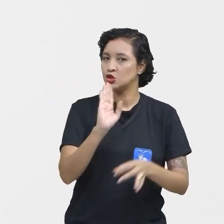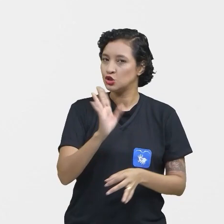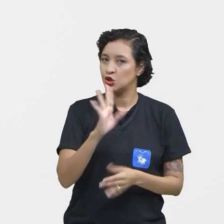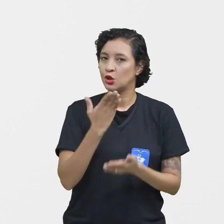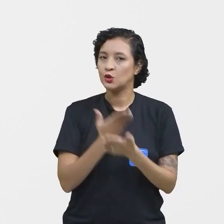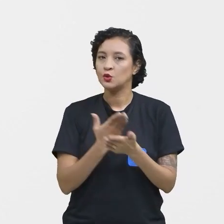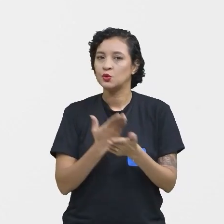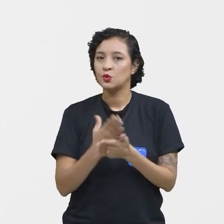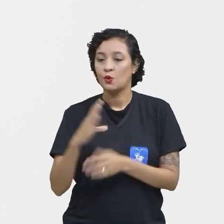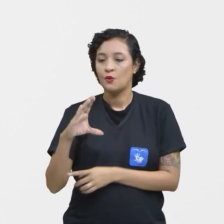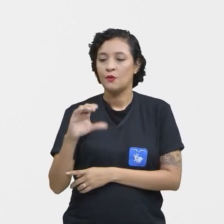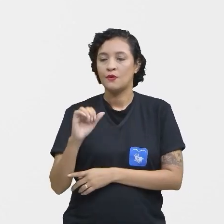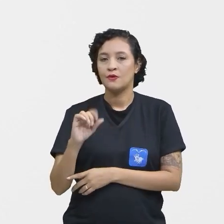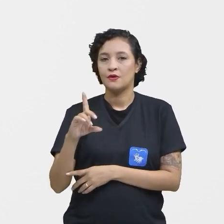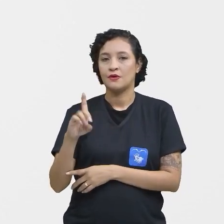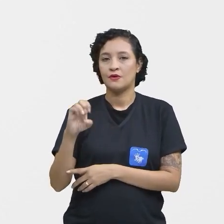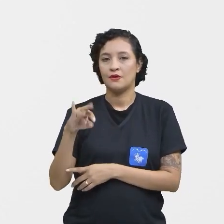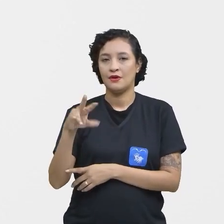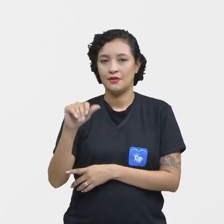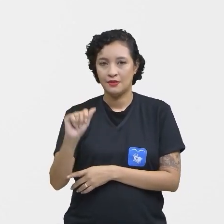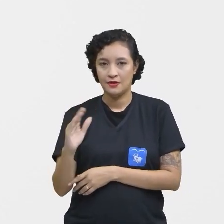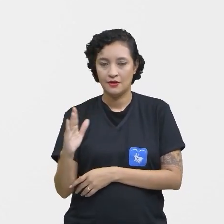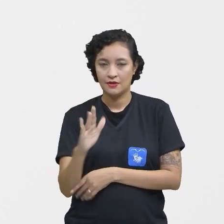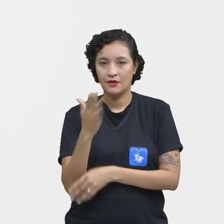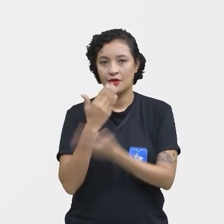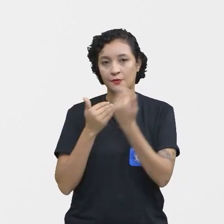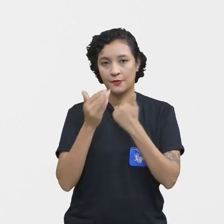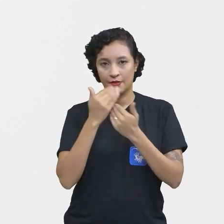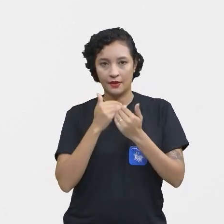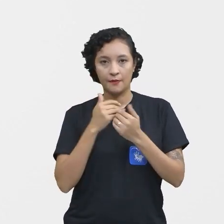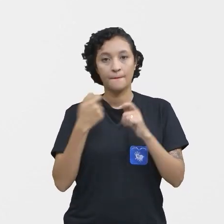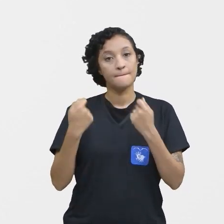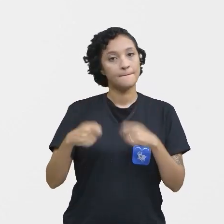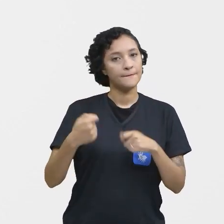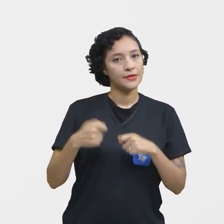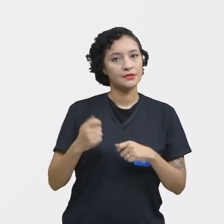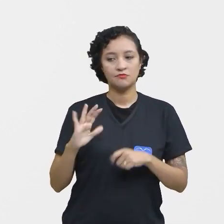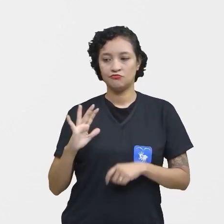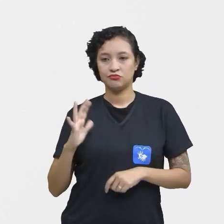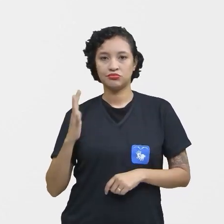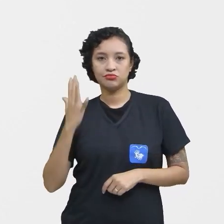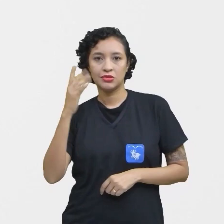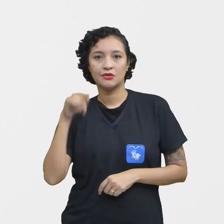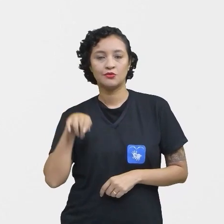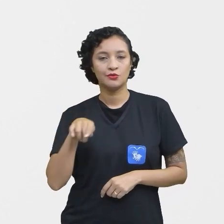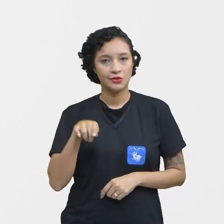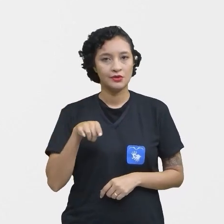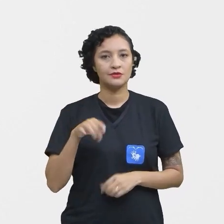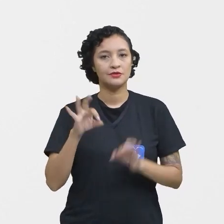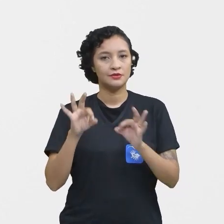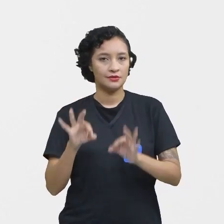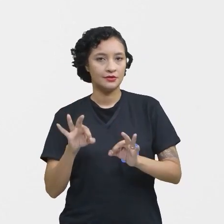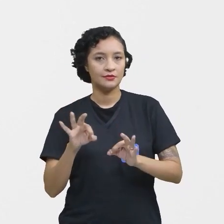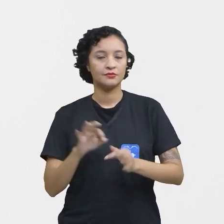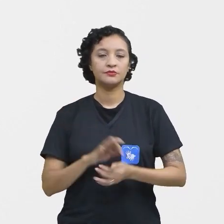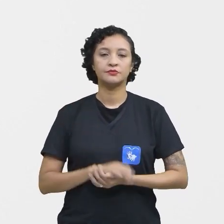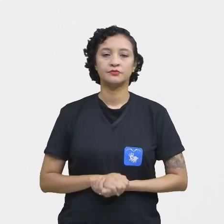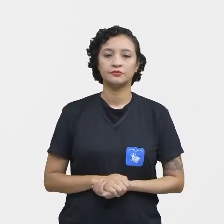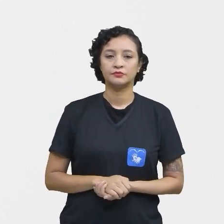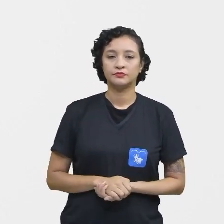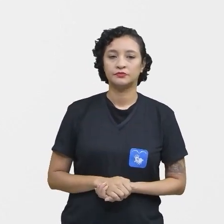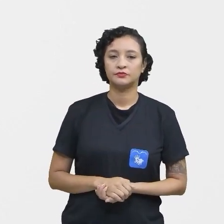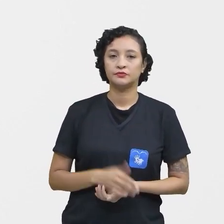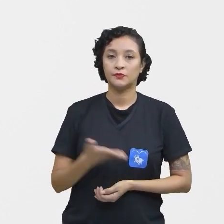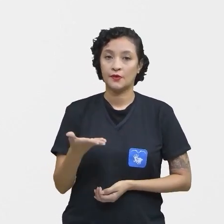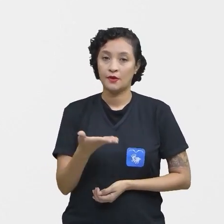Um depende do outro para que a cadeia funcione. Então, agora